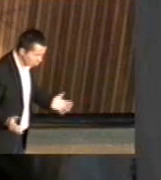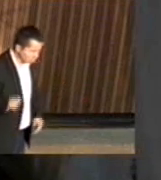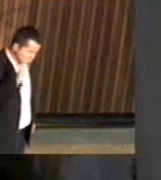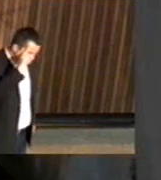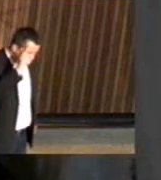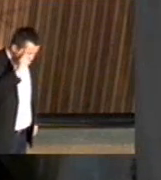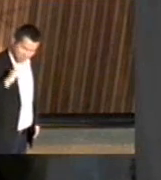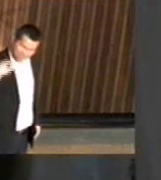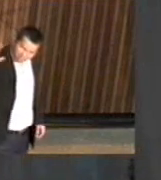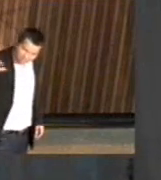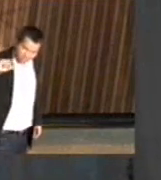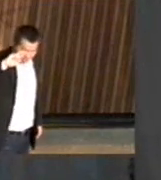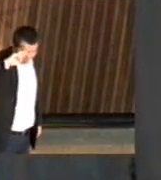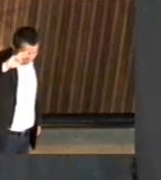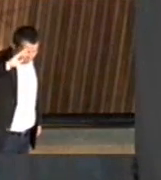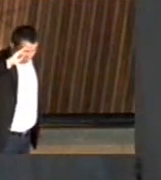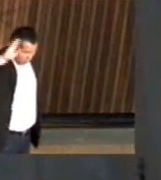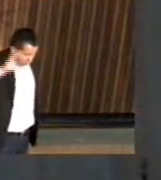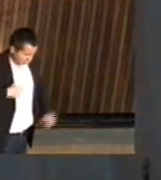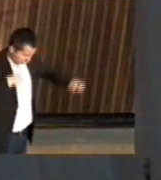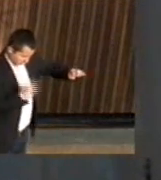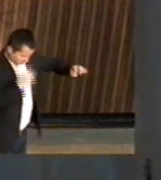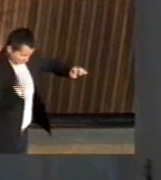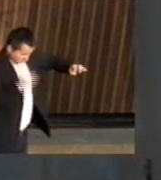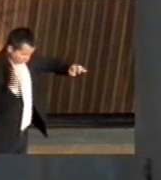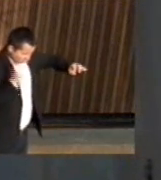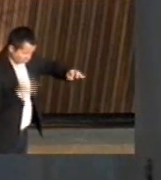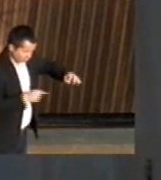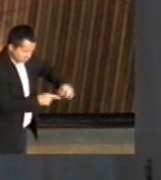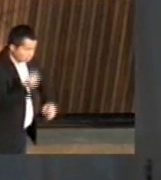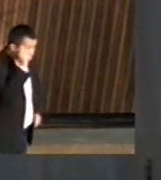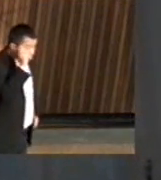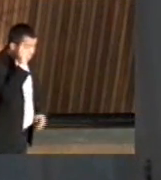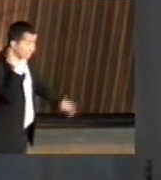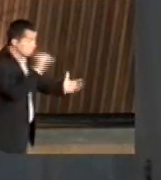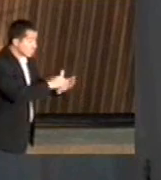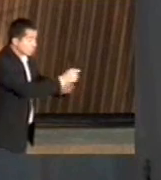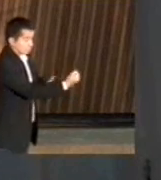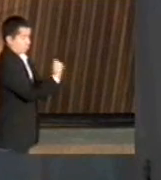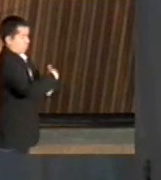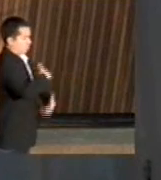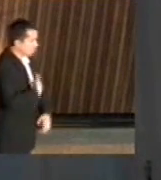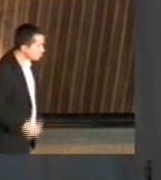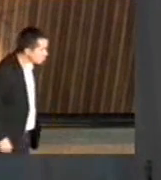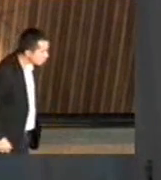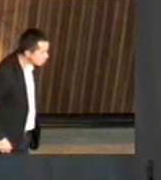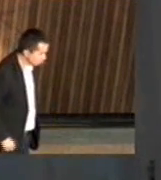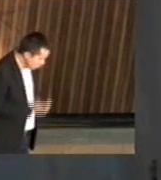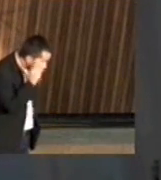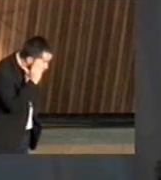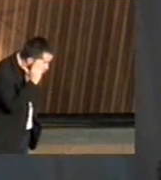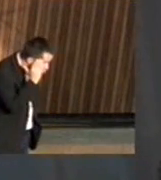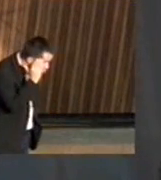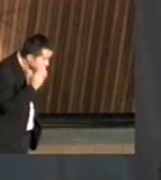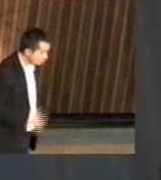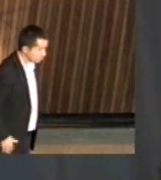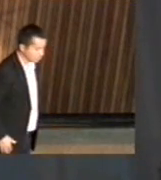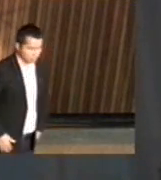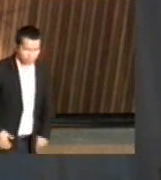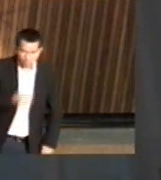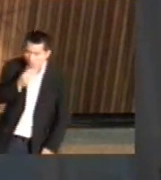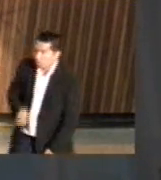física, mas também espiritual, e que por causa dessa morte espiritual nós iríamos para o inferno. E então Jesus,